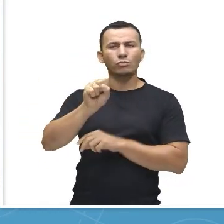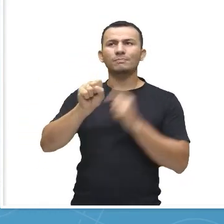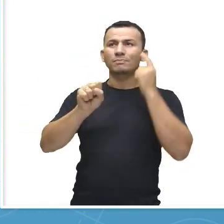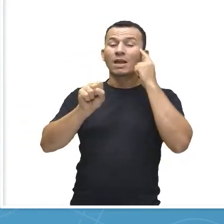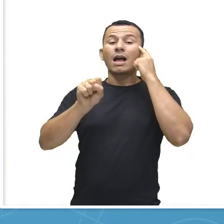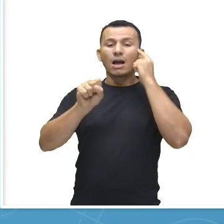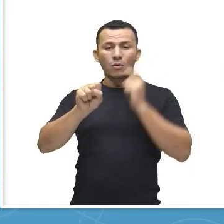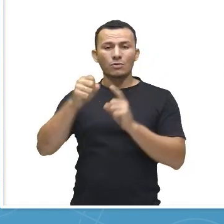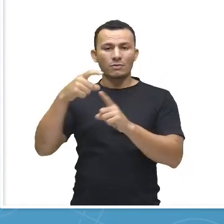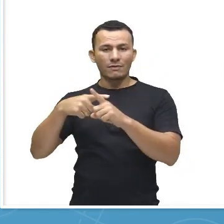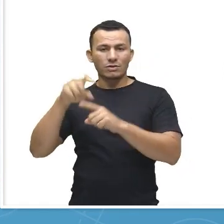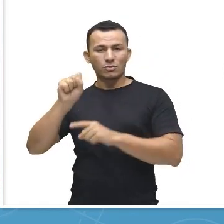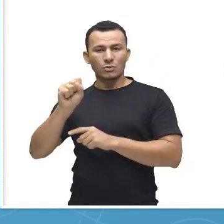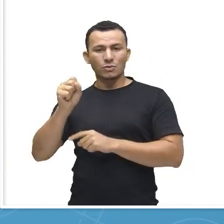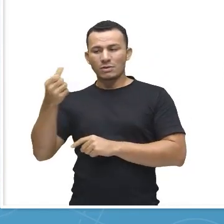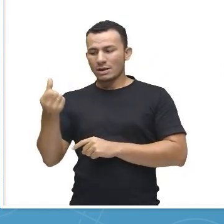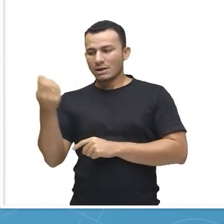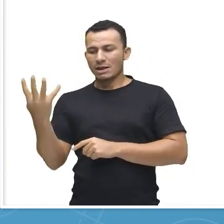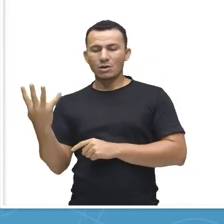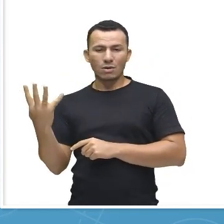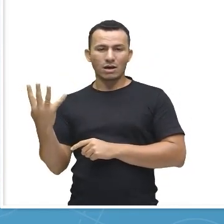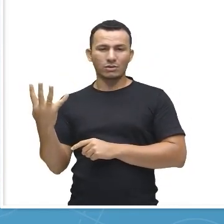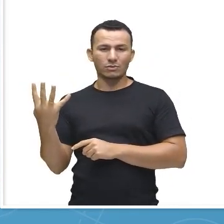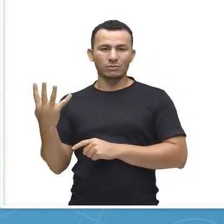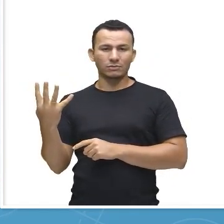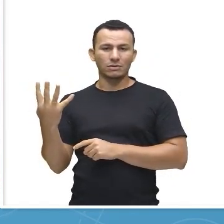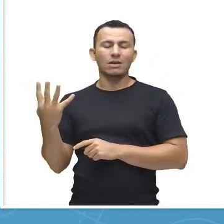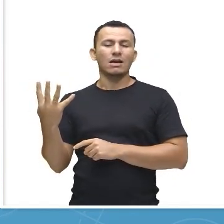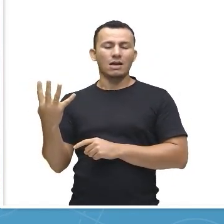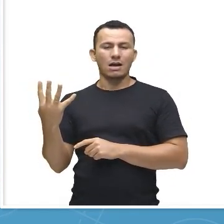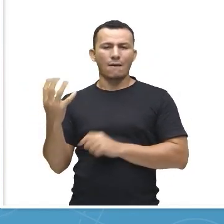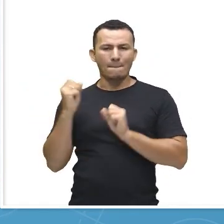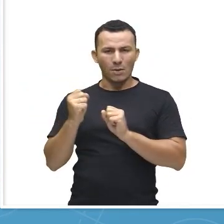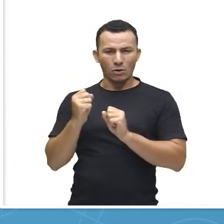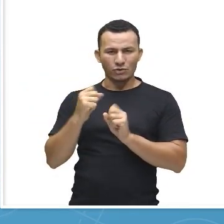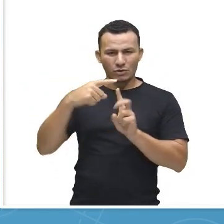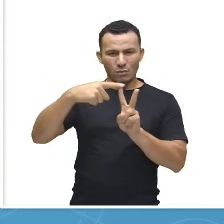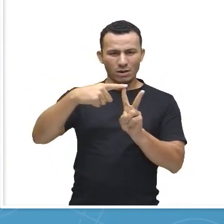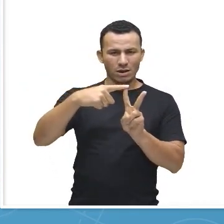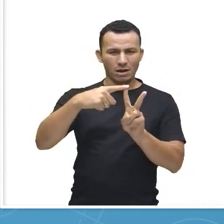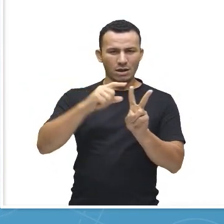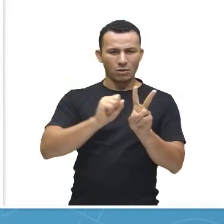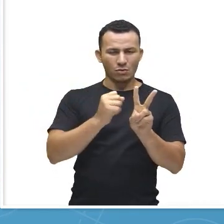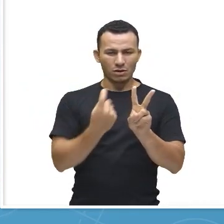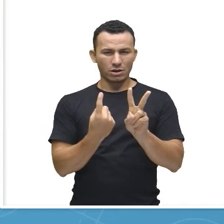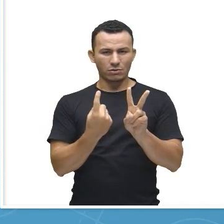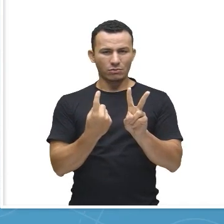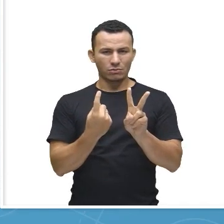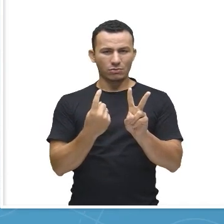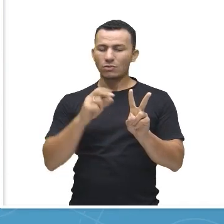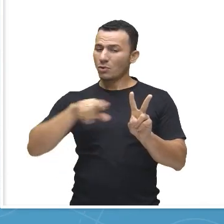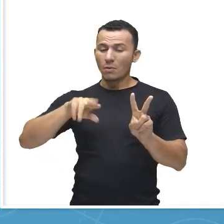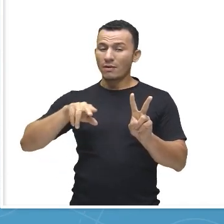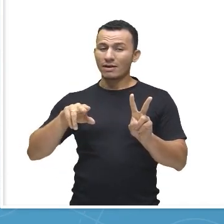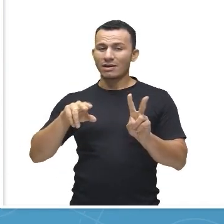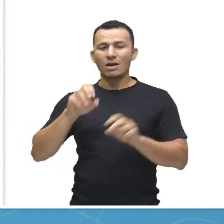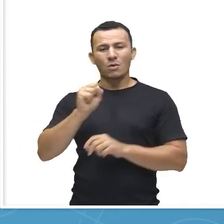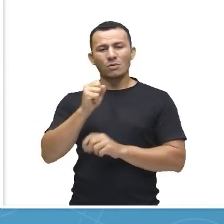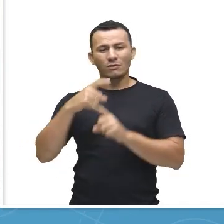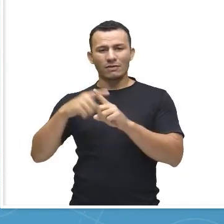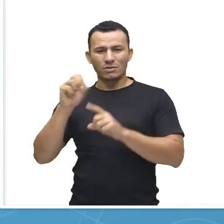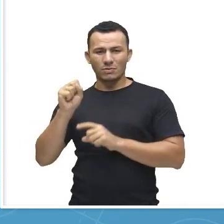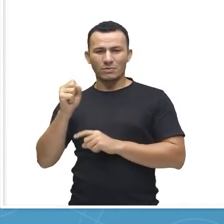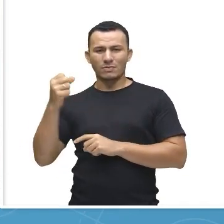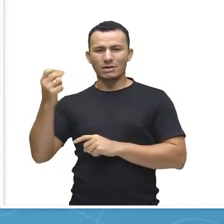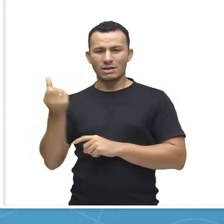8, 64. Então, o 8 não pode ser a raiz quadrada de 81. Porque 8 vezes 8 é igual a 64. Então, eu vou para o